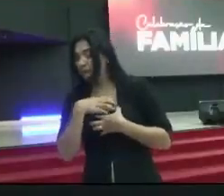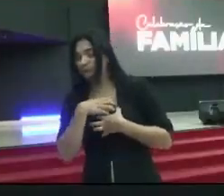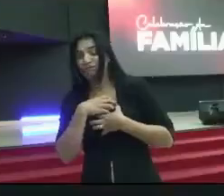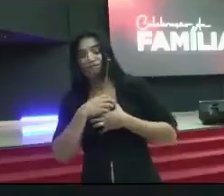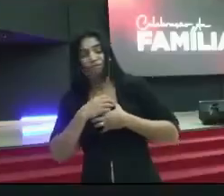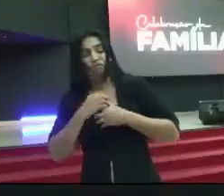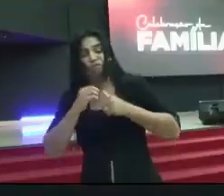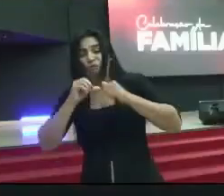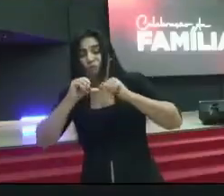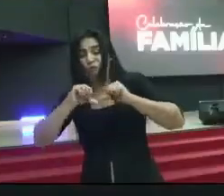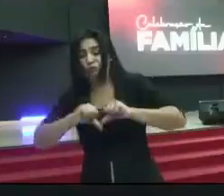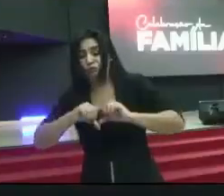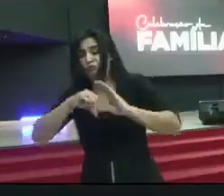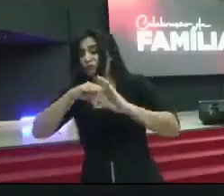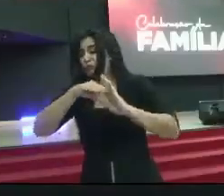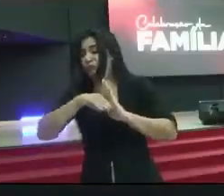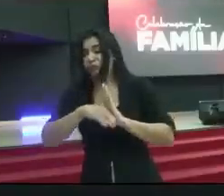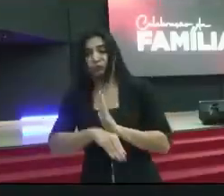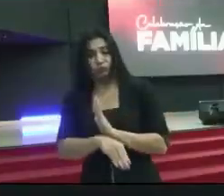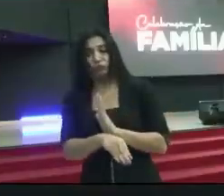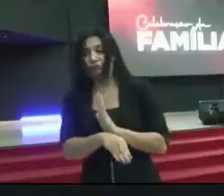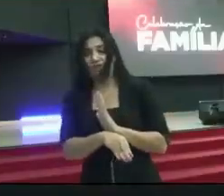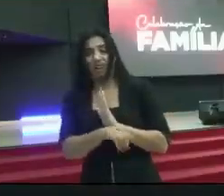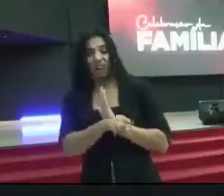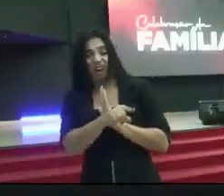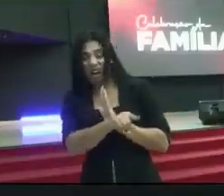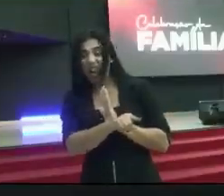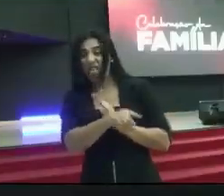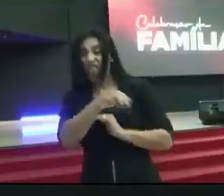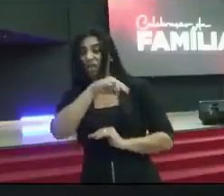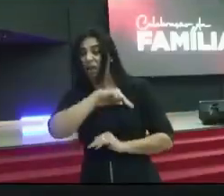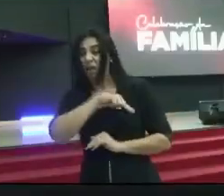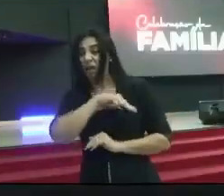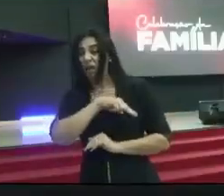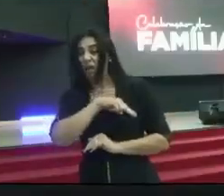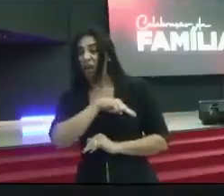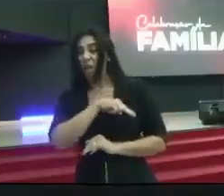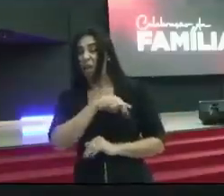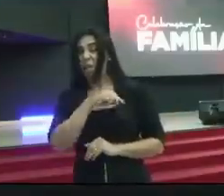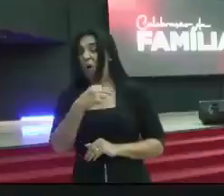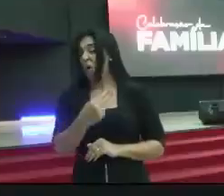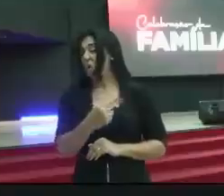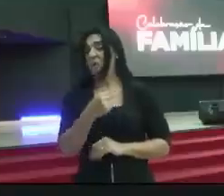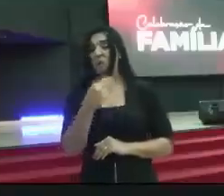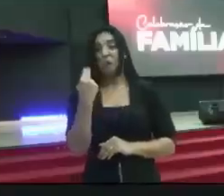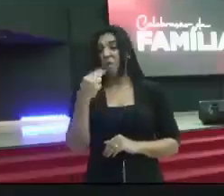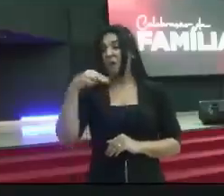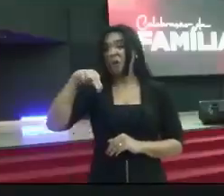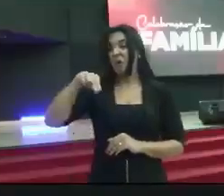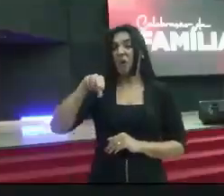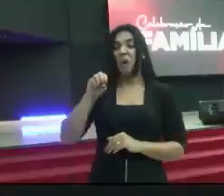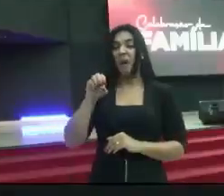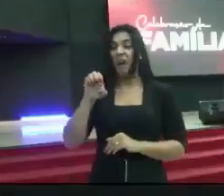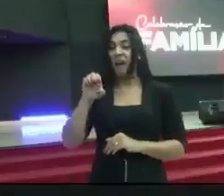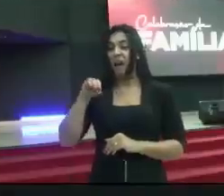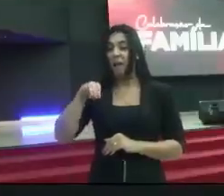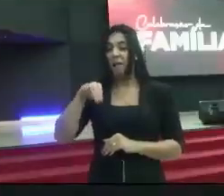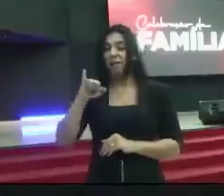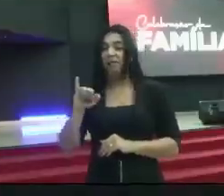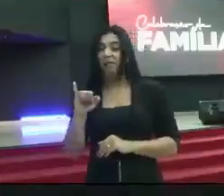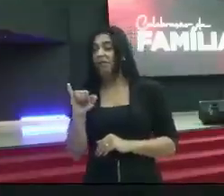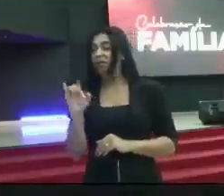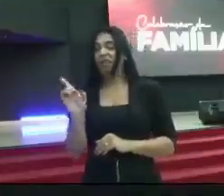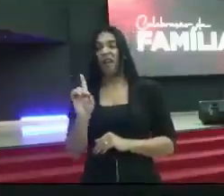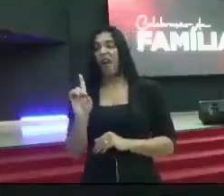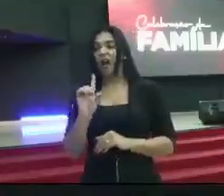desiludida, que ela diz assim: não me chamem Noemi.